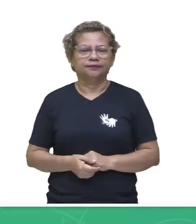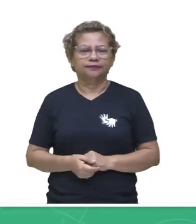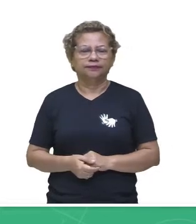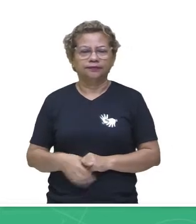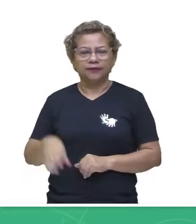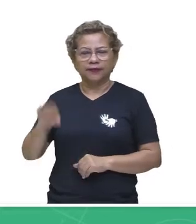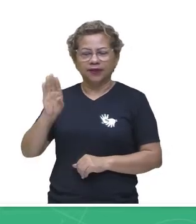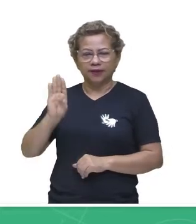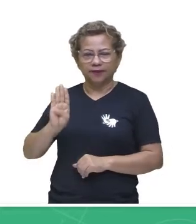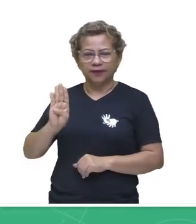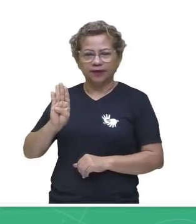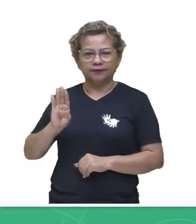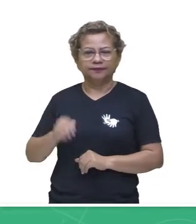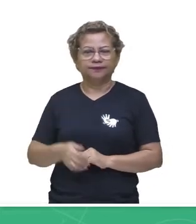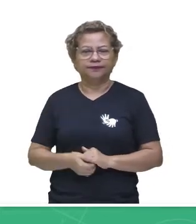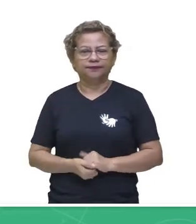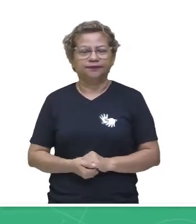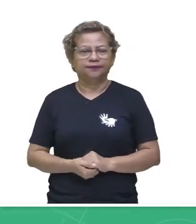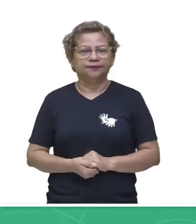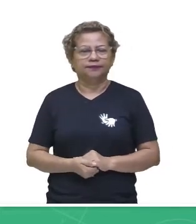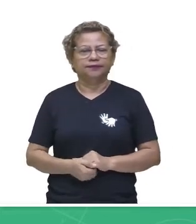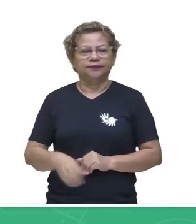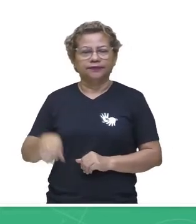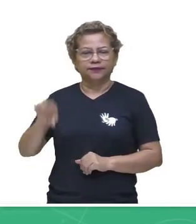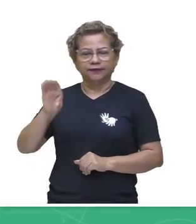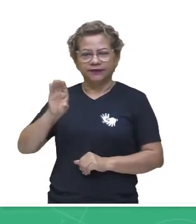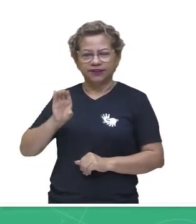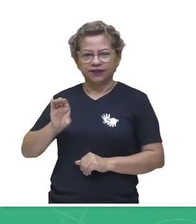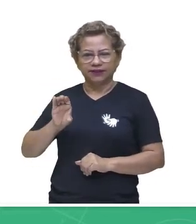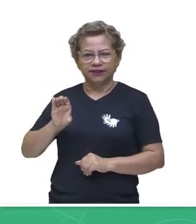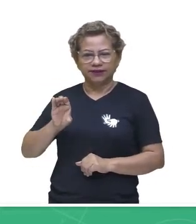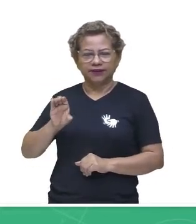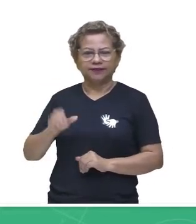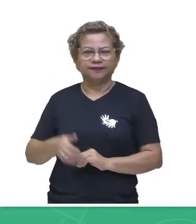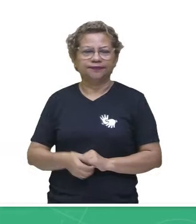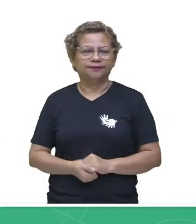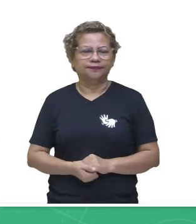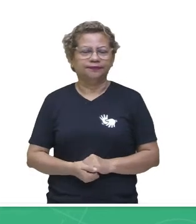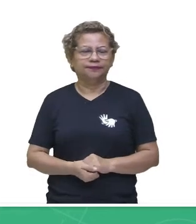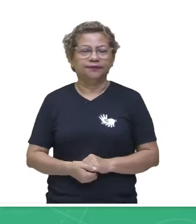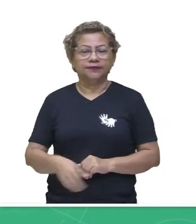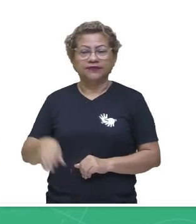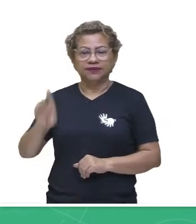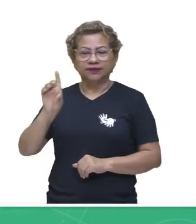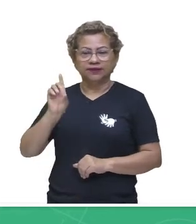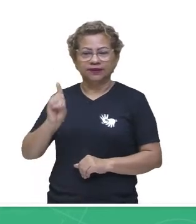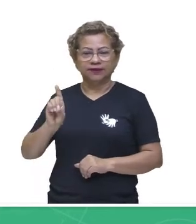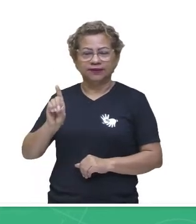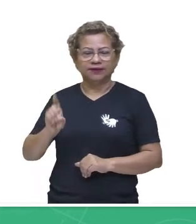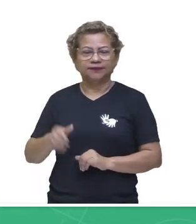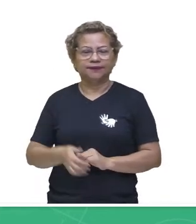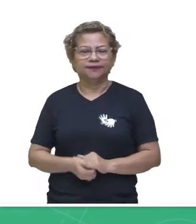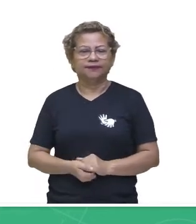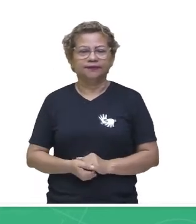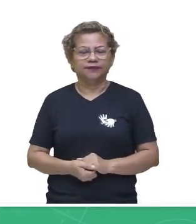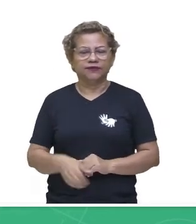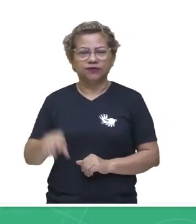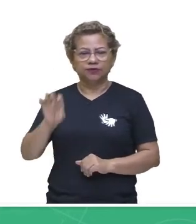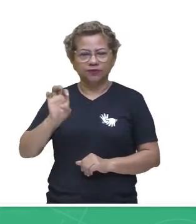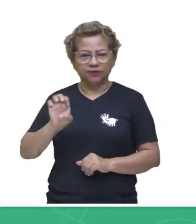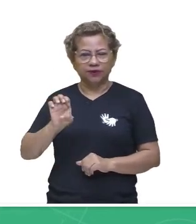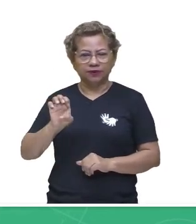terciário, C, setor primário e setor quaternário, D, secundário e primário ou letra E,